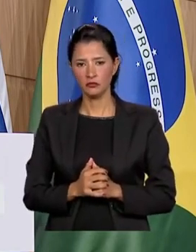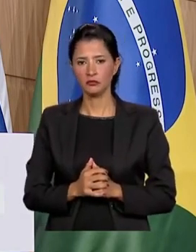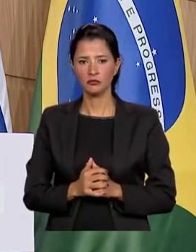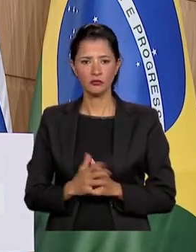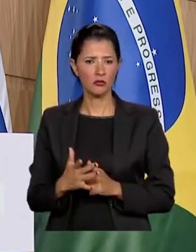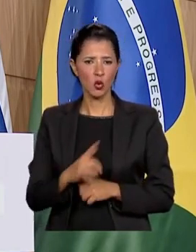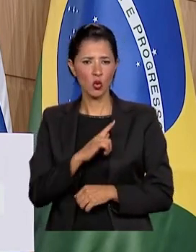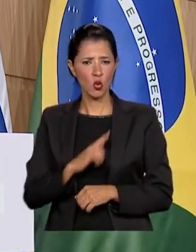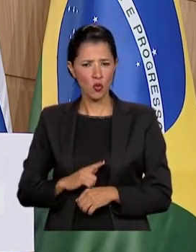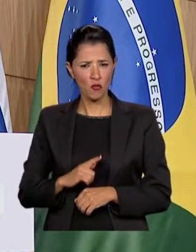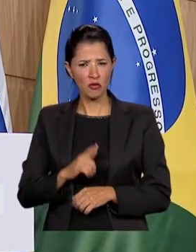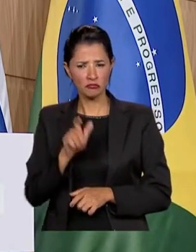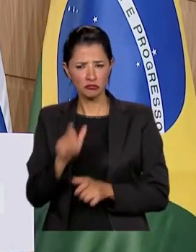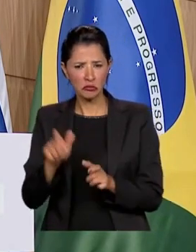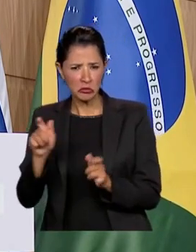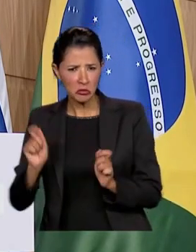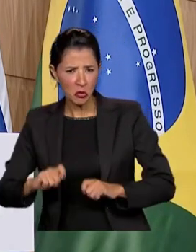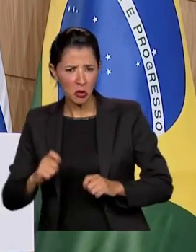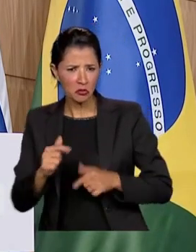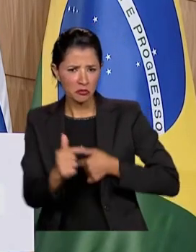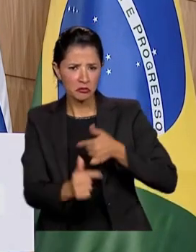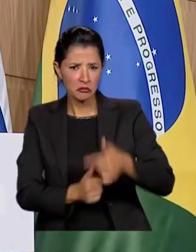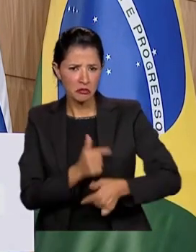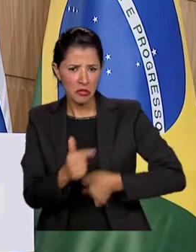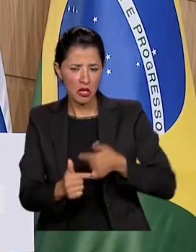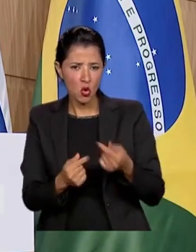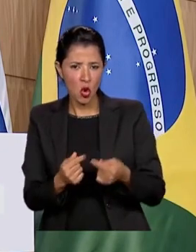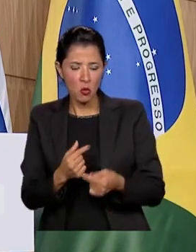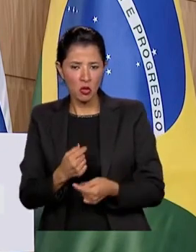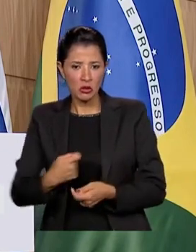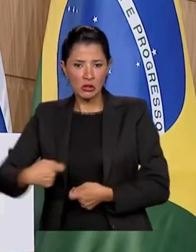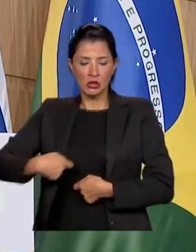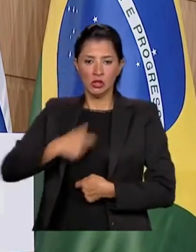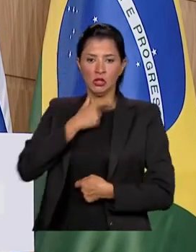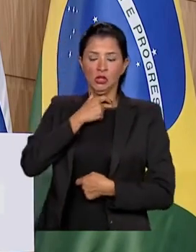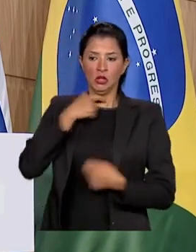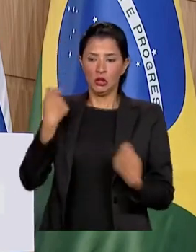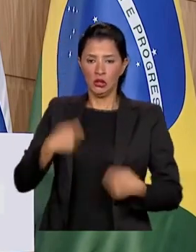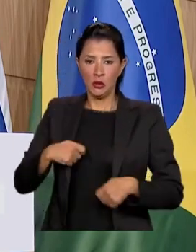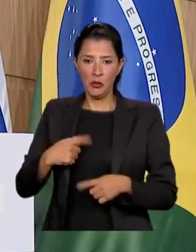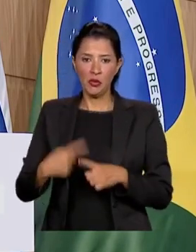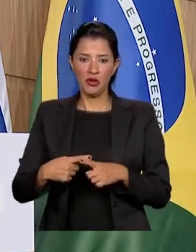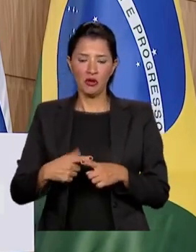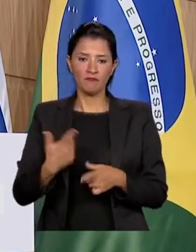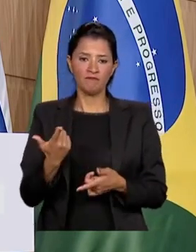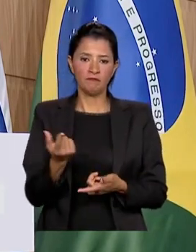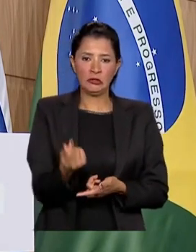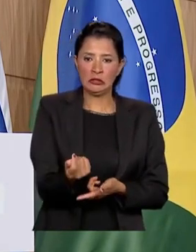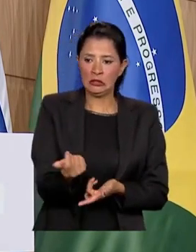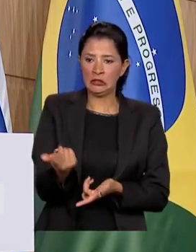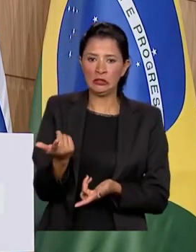Nenhum governante pode trabalhar com uma faca na garganta porque está devendo.